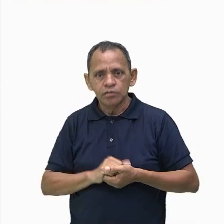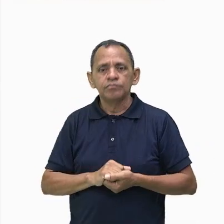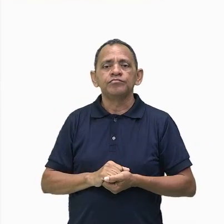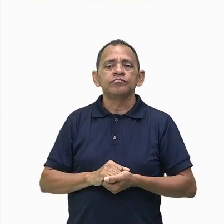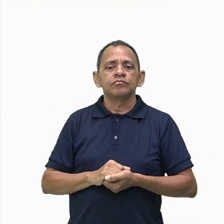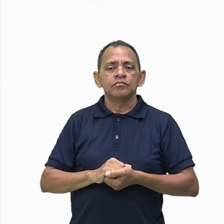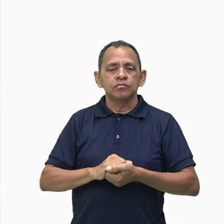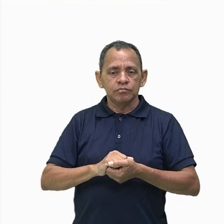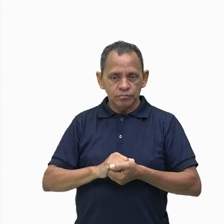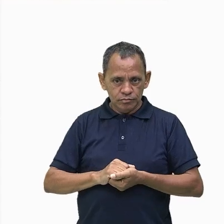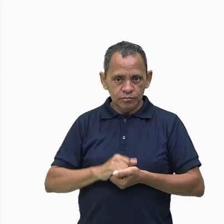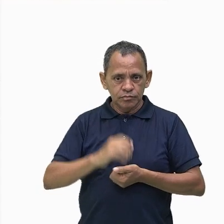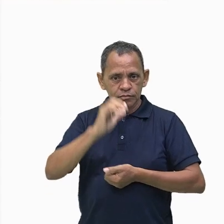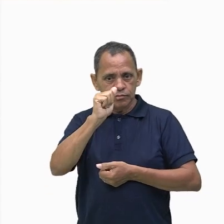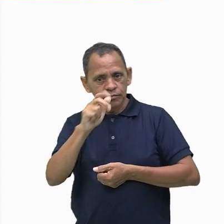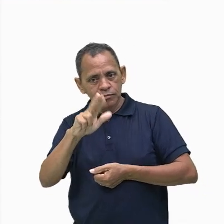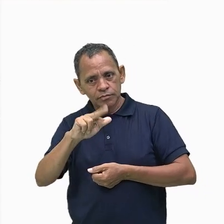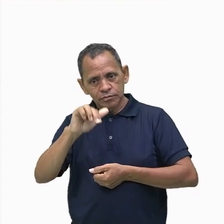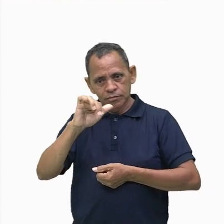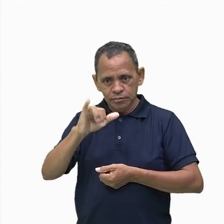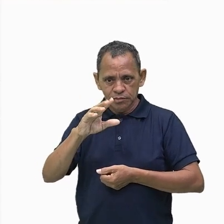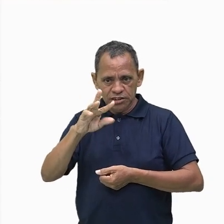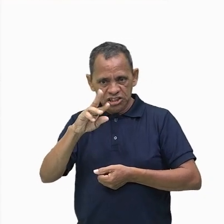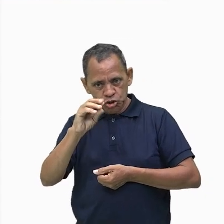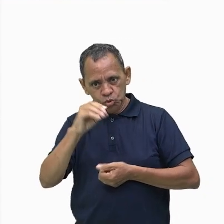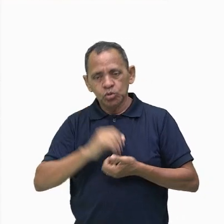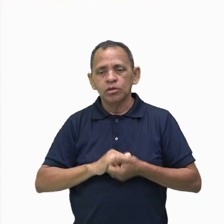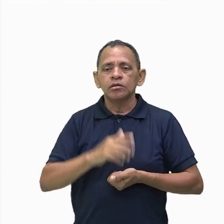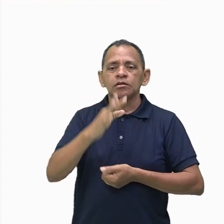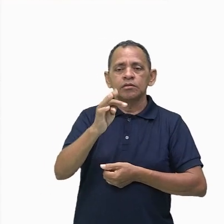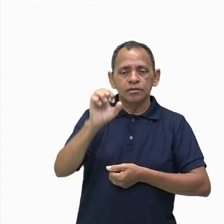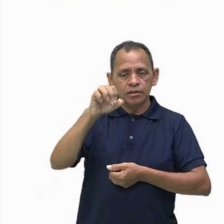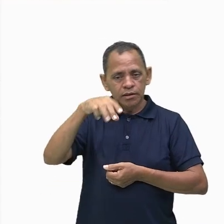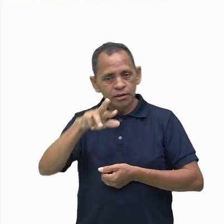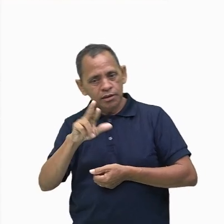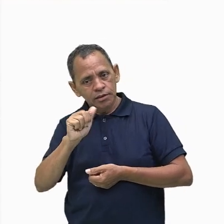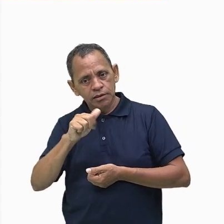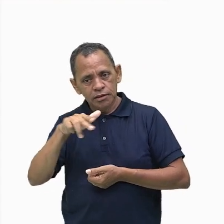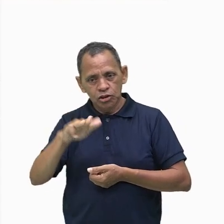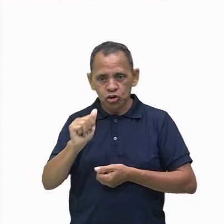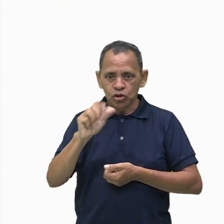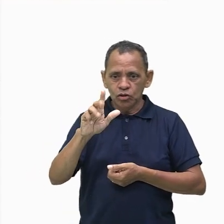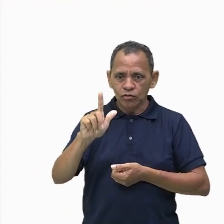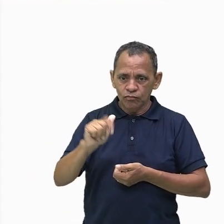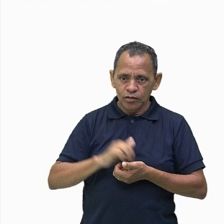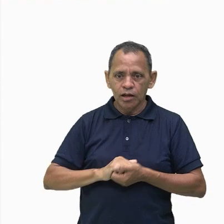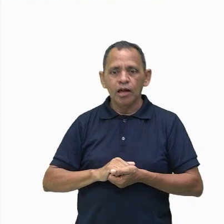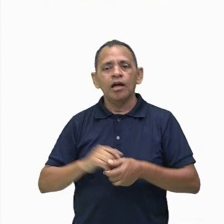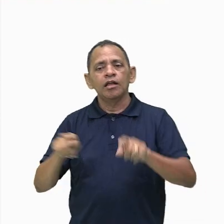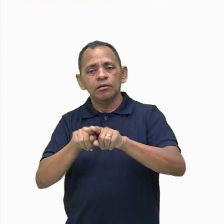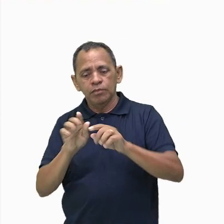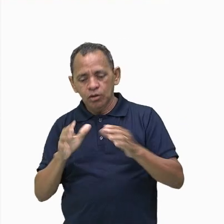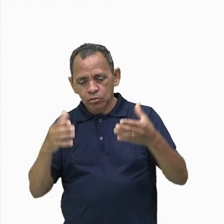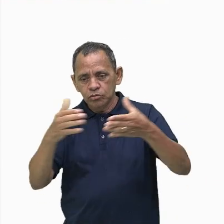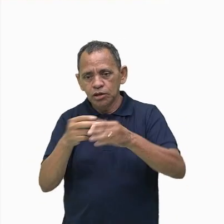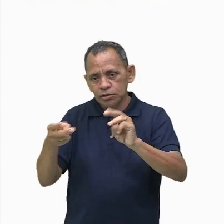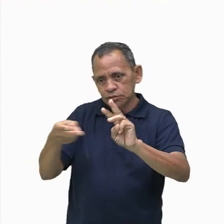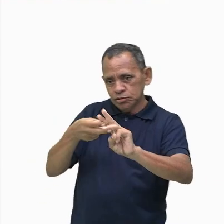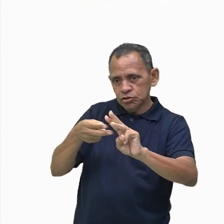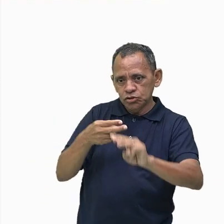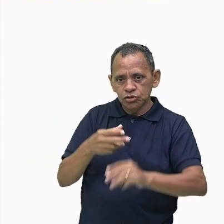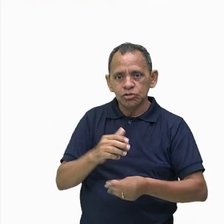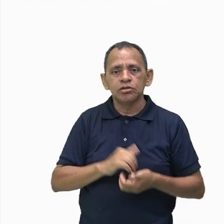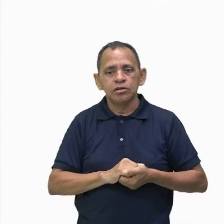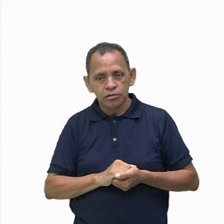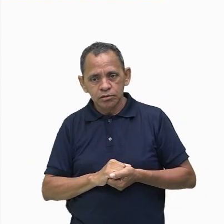Amazonas, em Nova Airão, a comunidade Santo Antônio também, no nosso estado, comunidade indígena Três